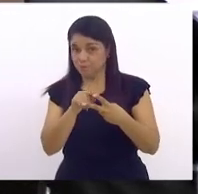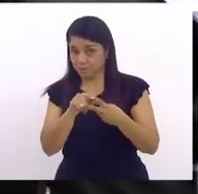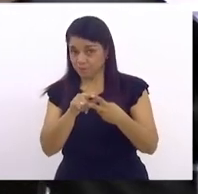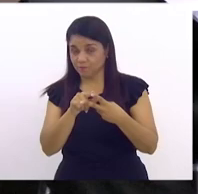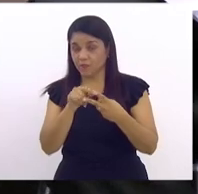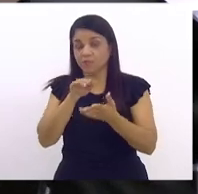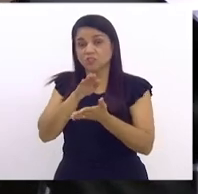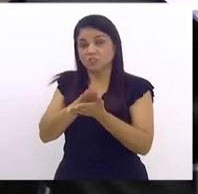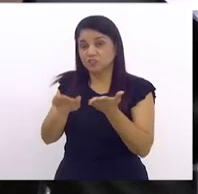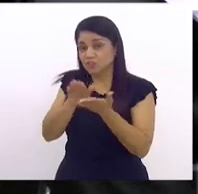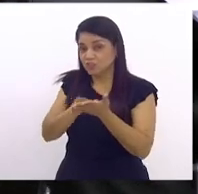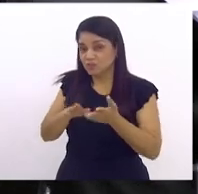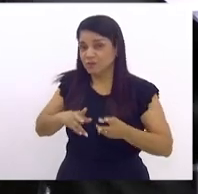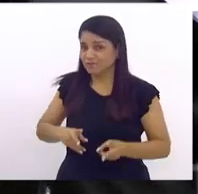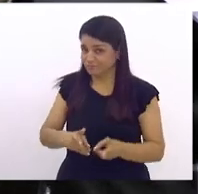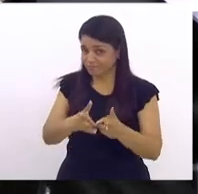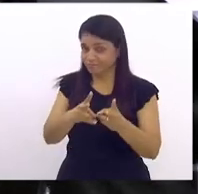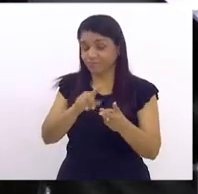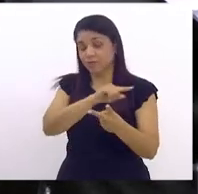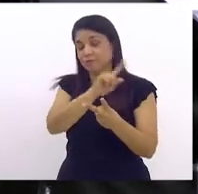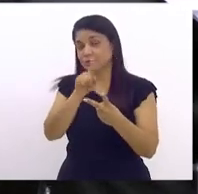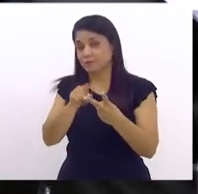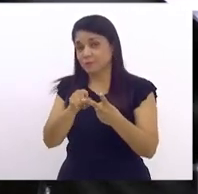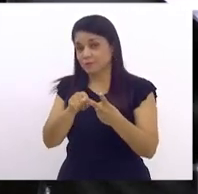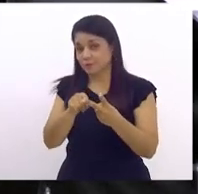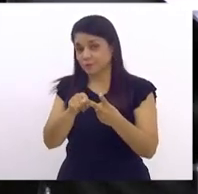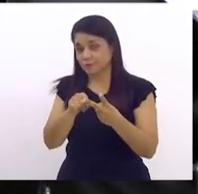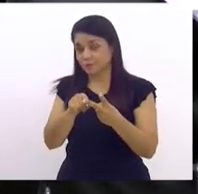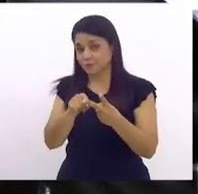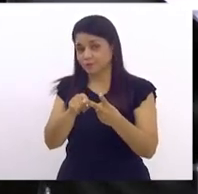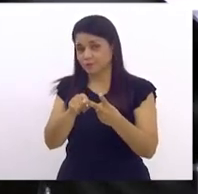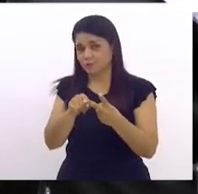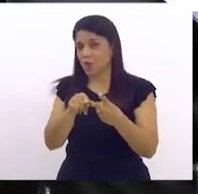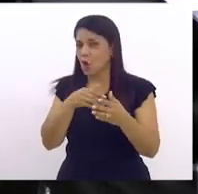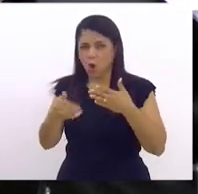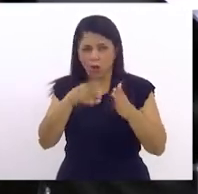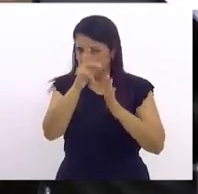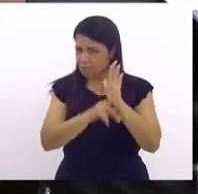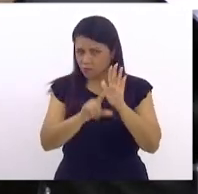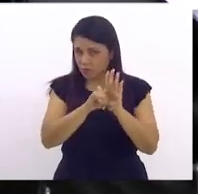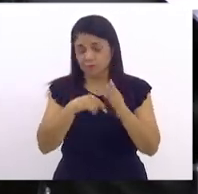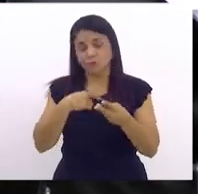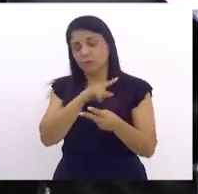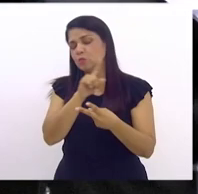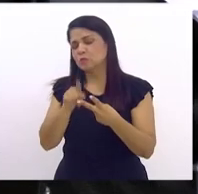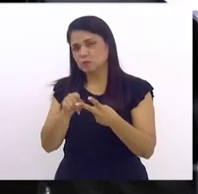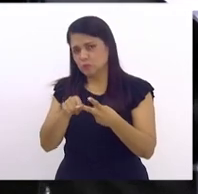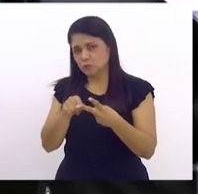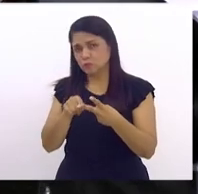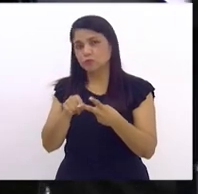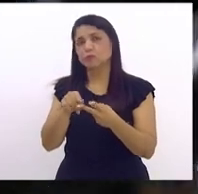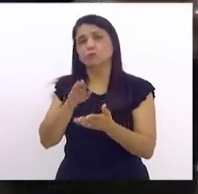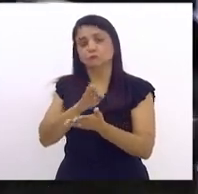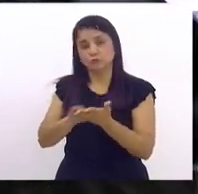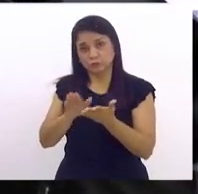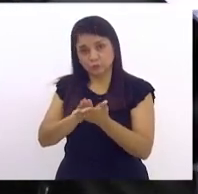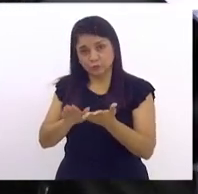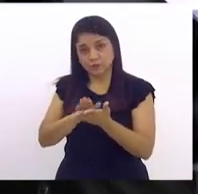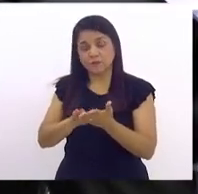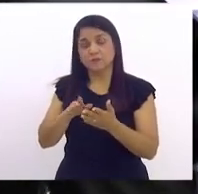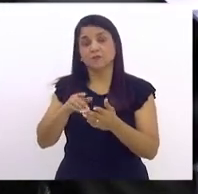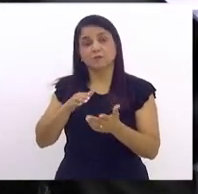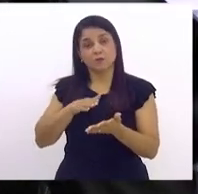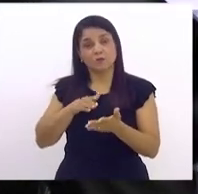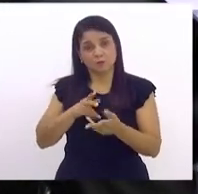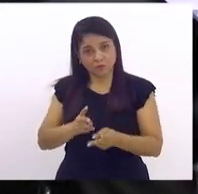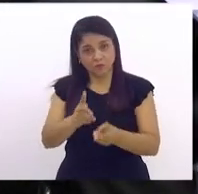despesa continuada. O segundo, isso para qualquer projeto, não é para esse, não. O segundo, despesa continuada, esbarra